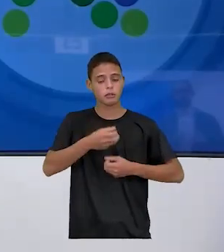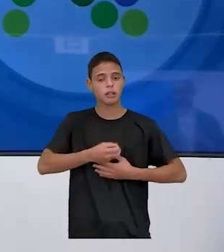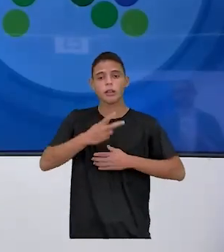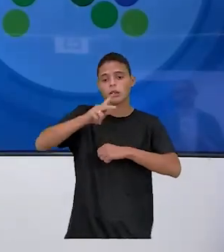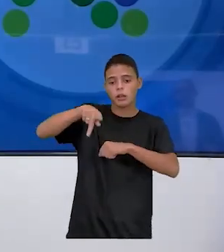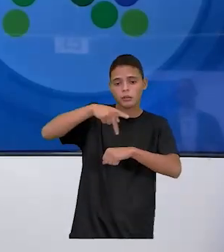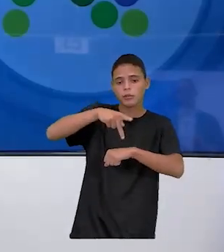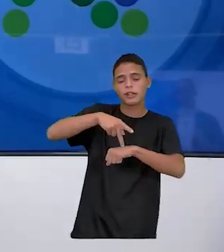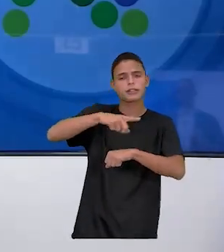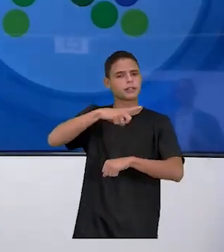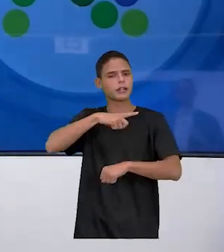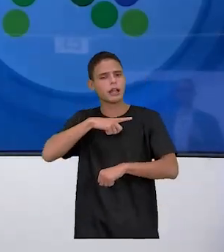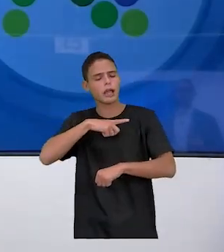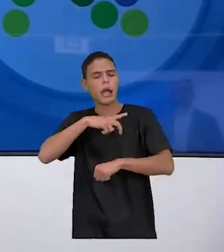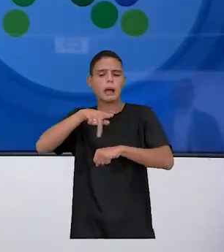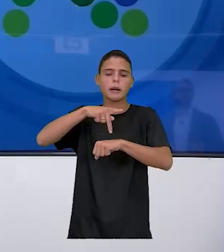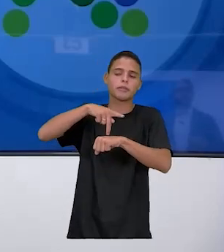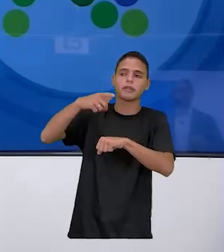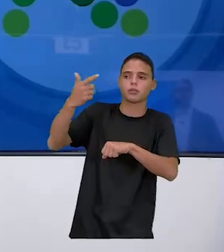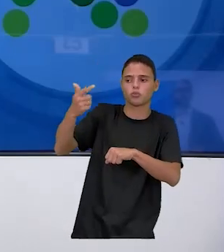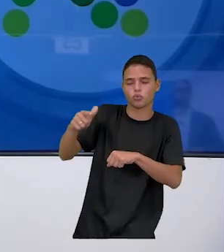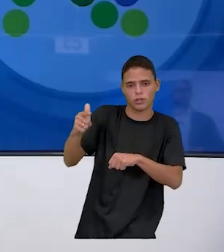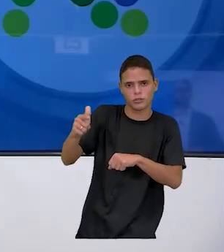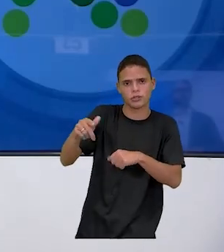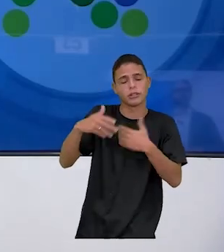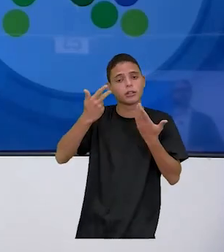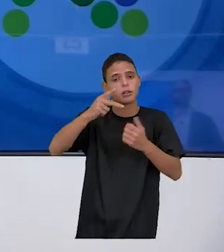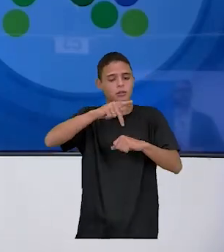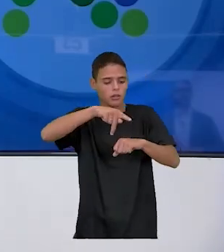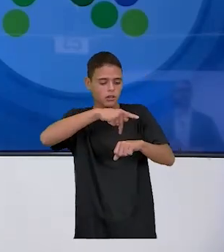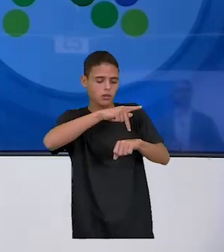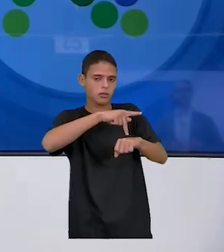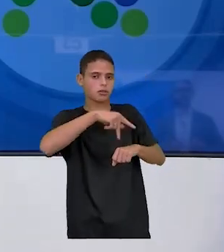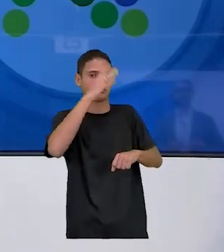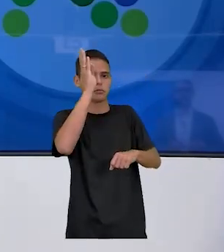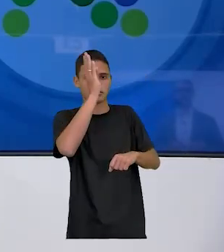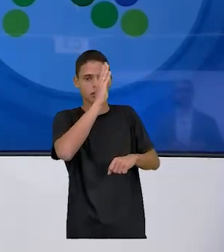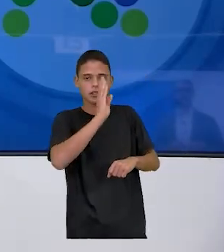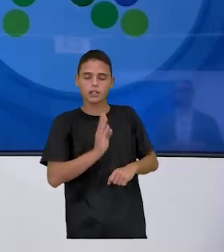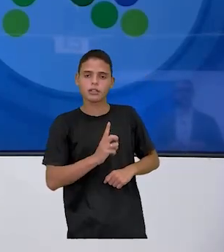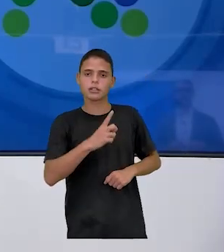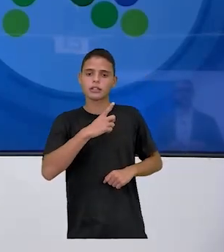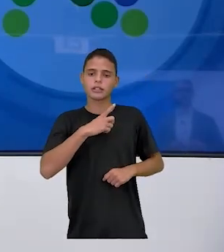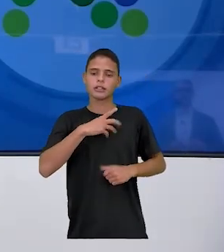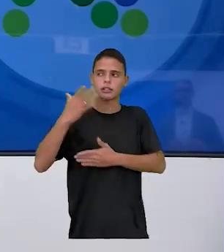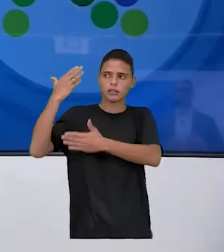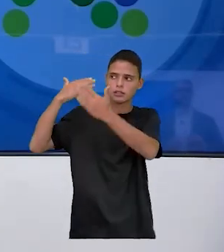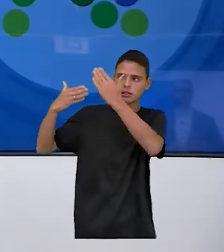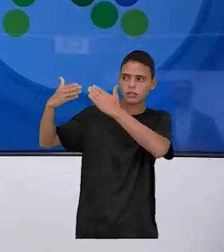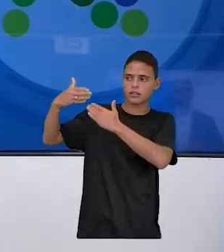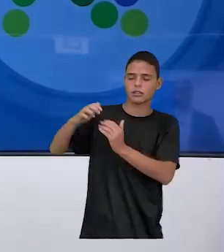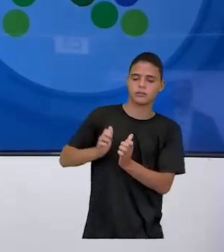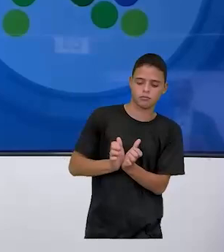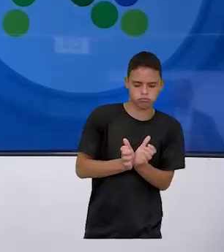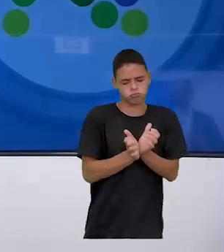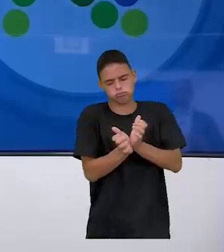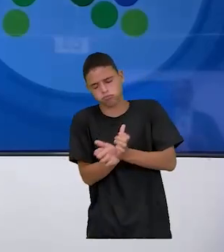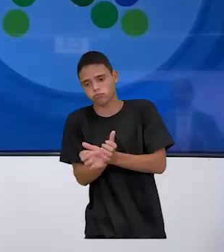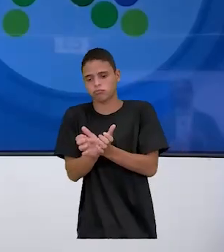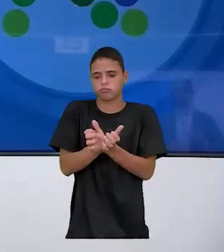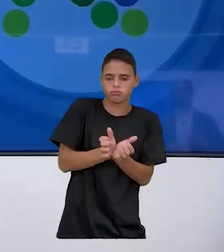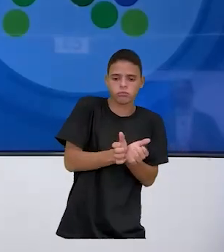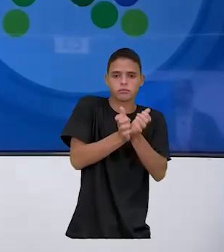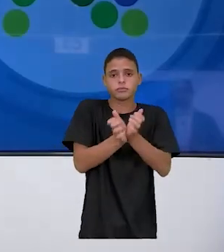que existe. Porque é o mesmo país que na época havia a escravidão, é o mesmo país que é o Brasil, que continua tendo